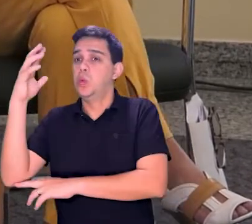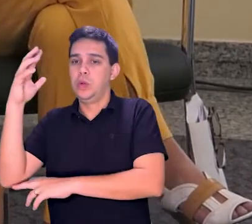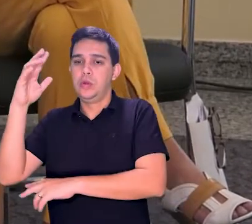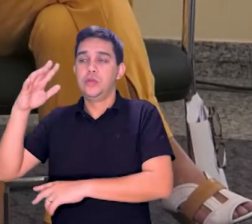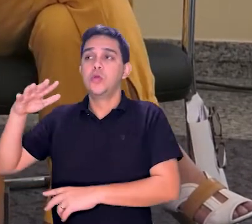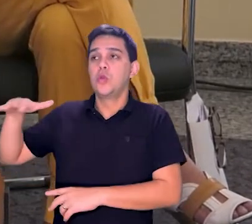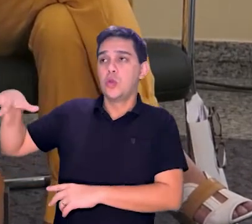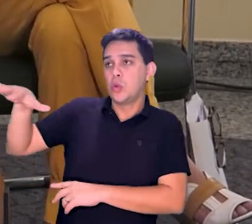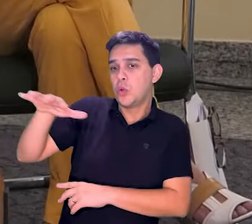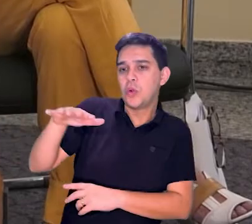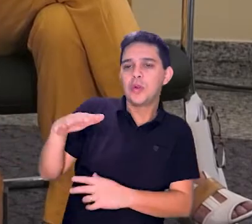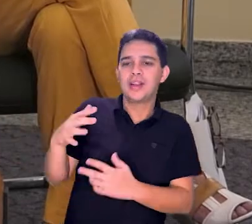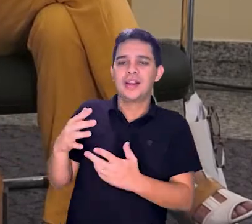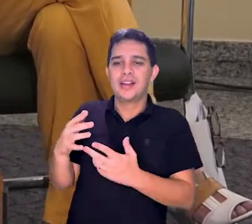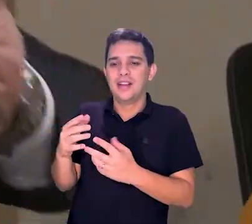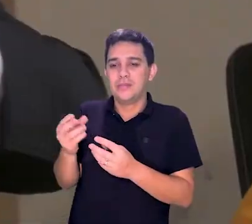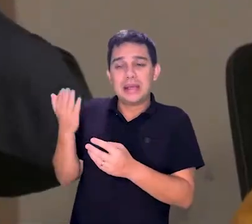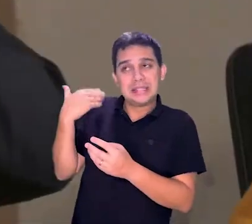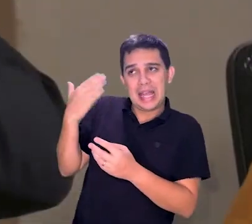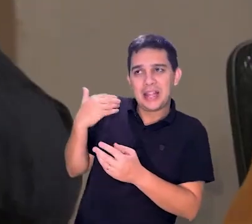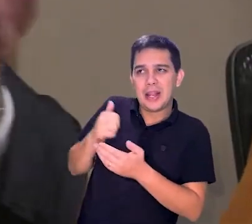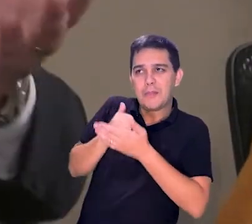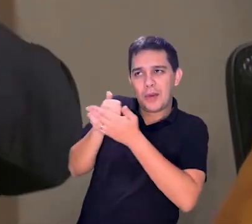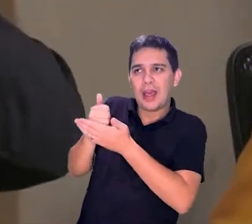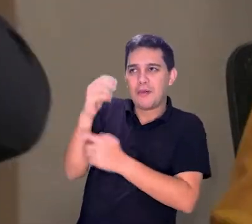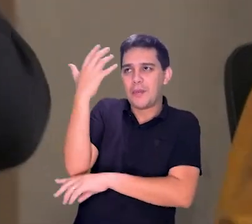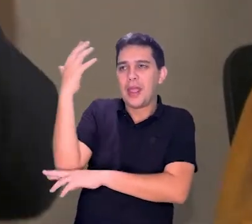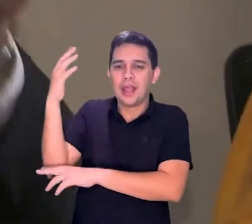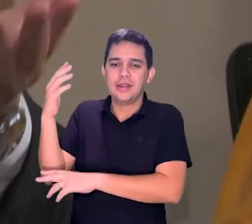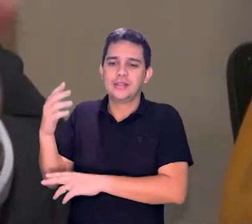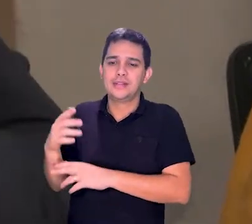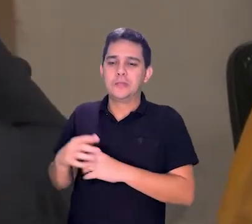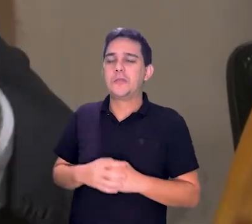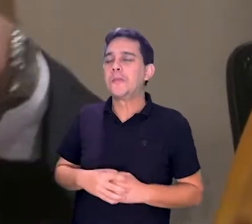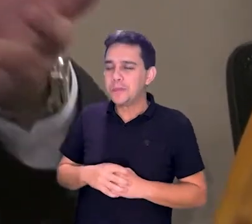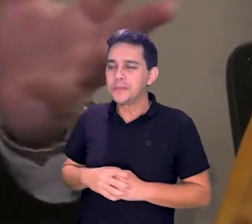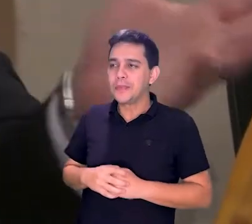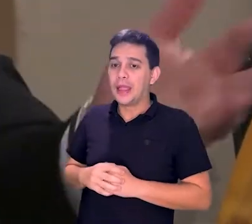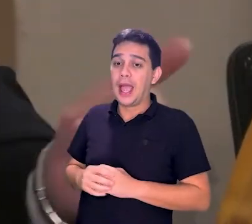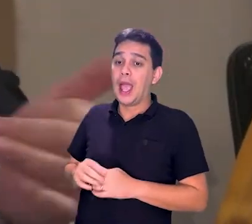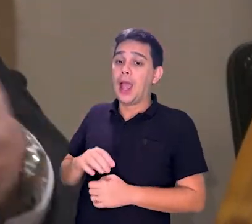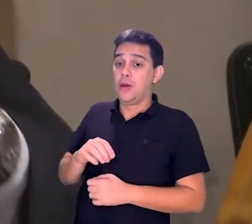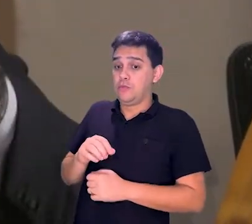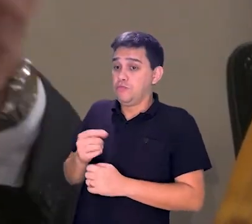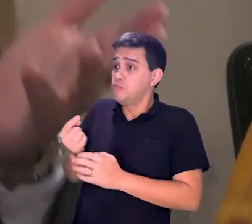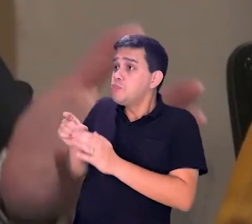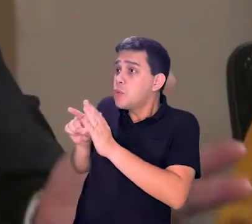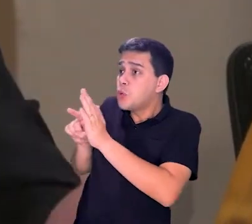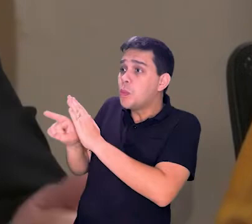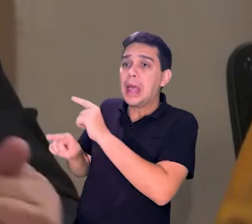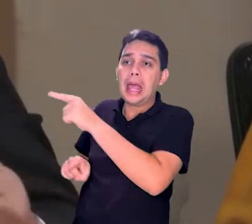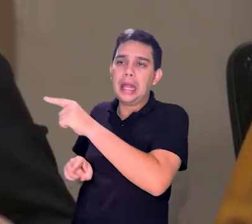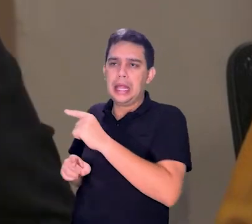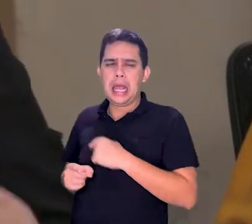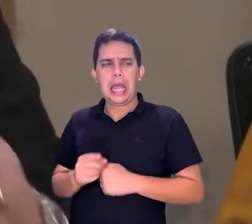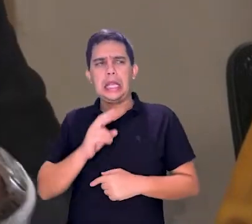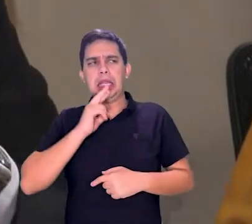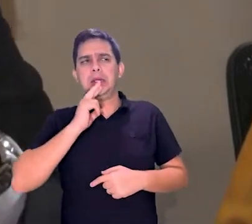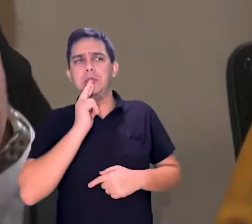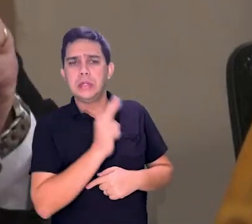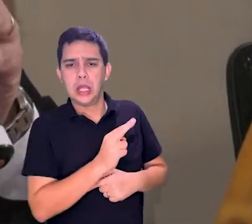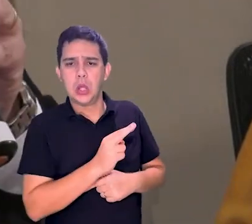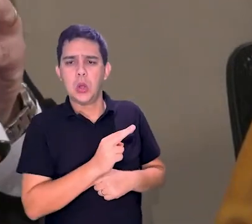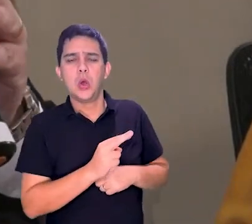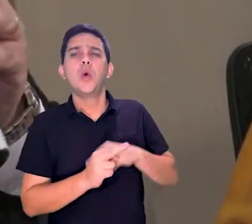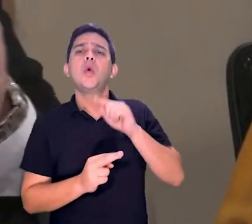onde atuou até 2018. Ao responder à primeira pergunta do apresentador, o procurador-geral falou de